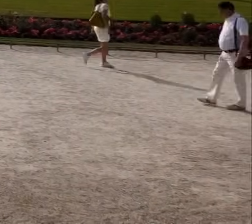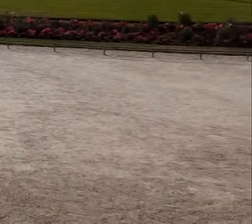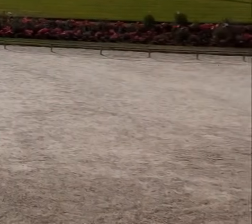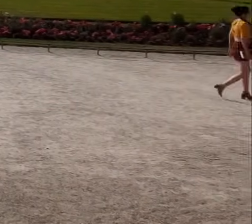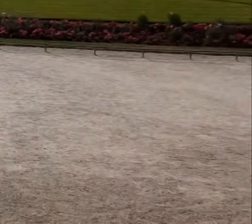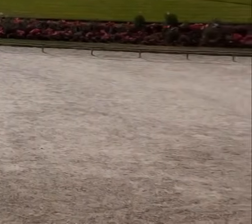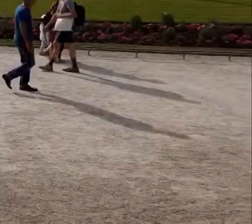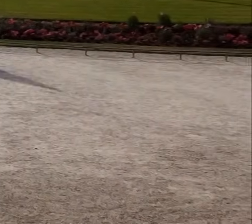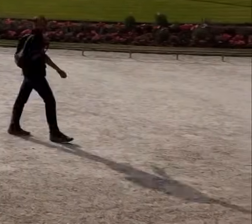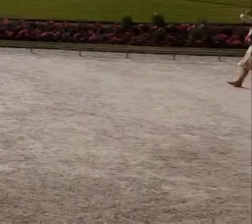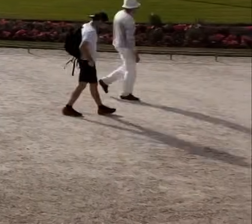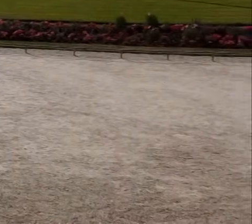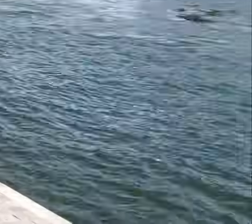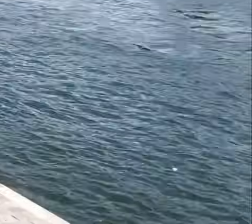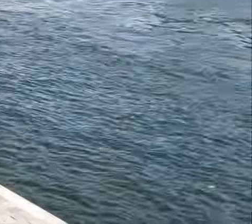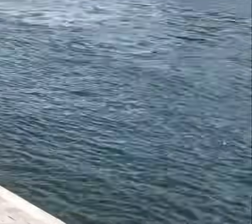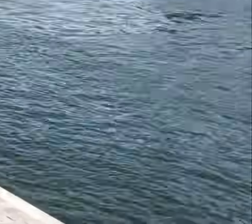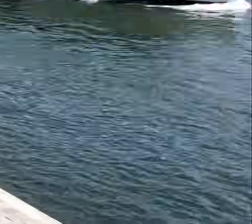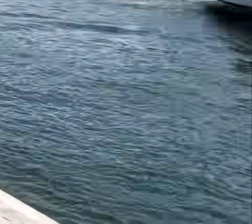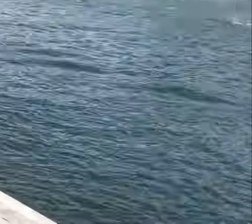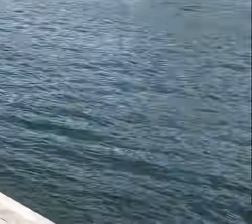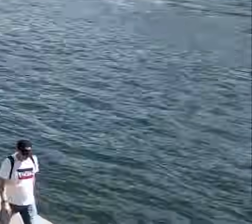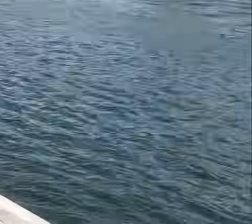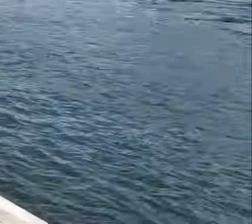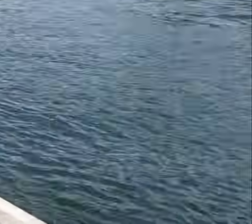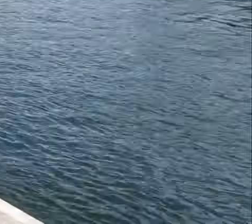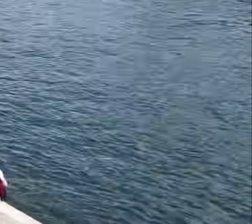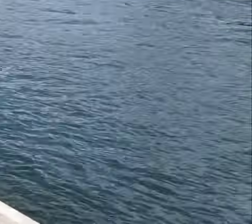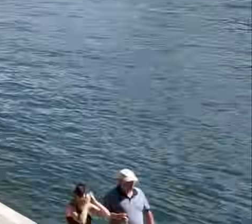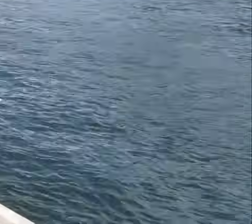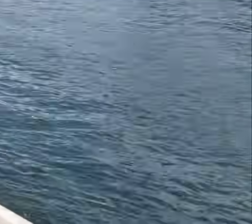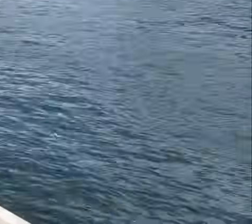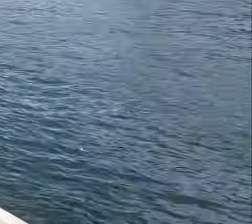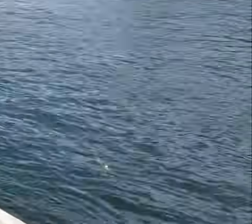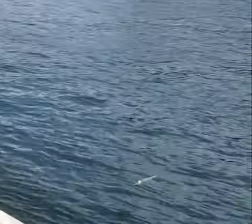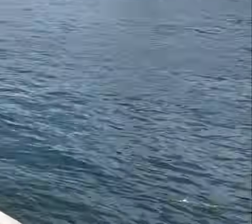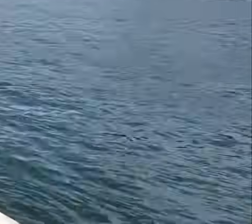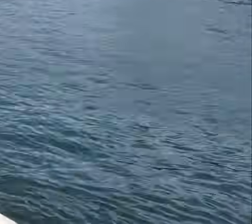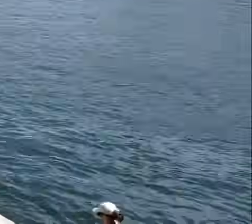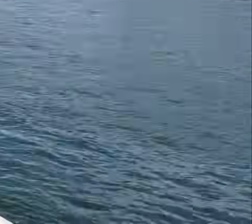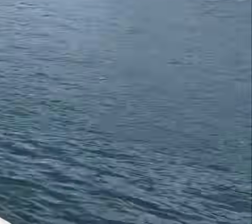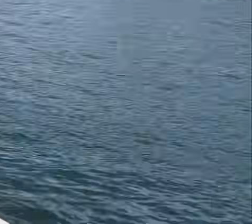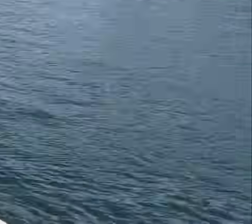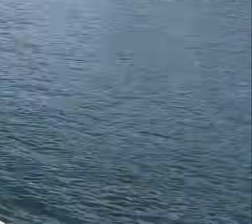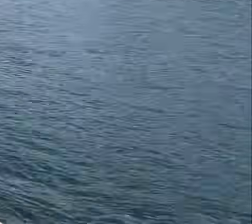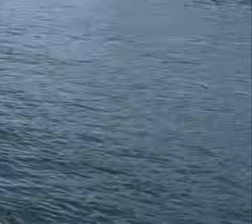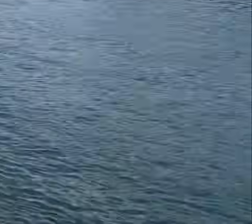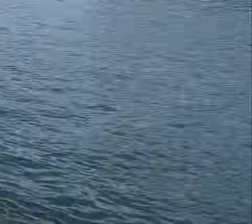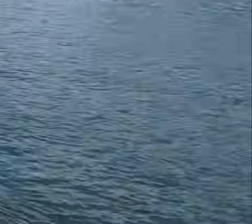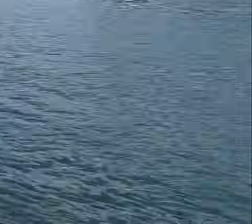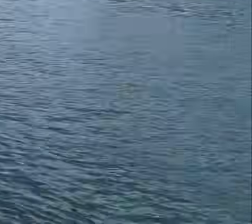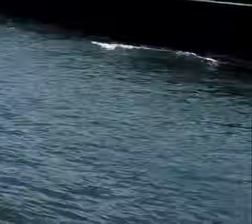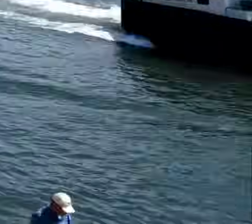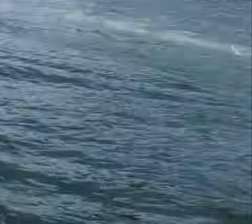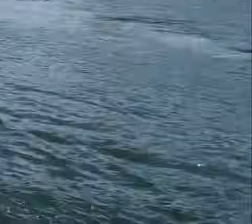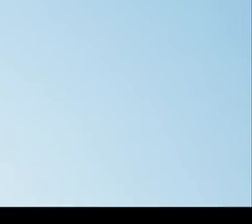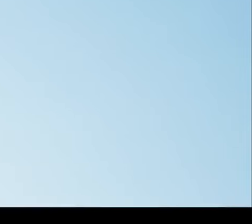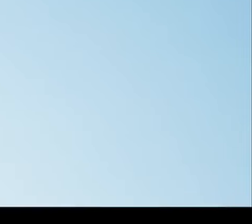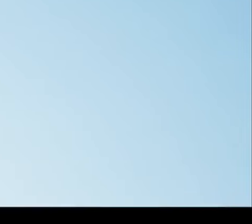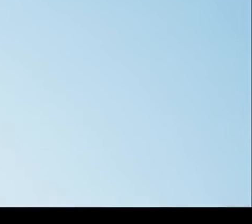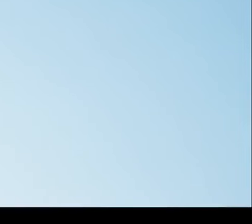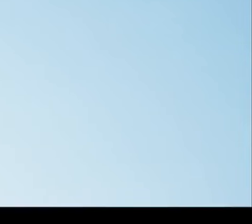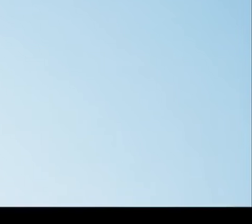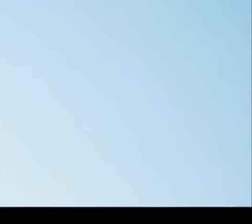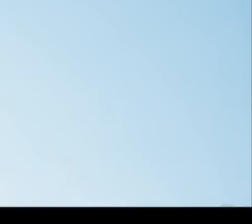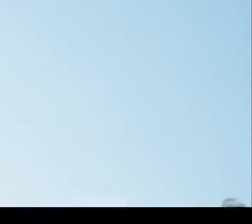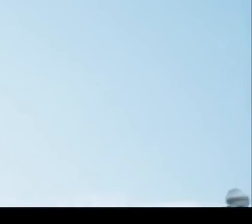fois. Tu me dis comme tout change, les rues te semblent étranges,